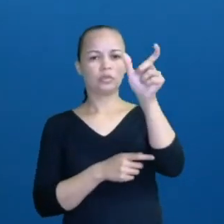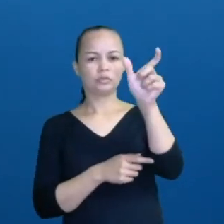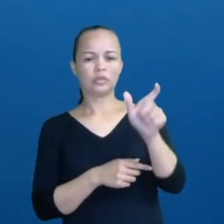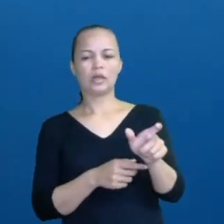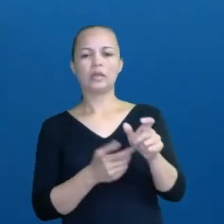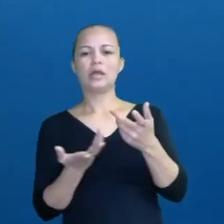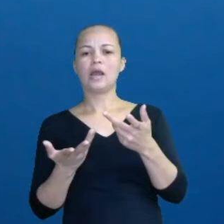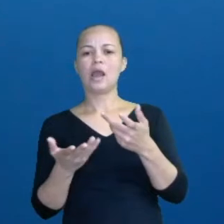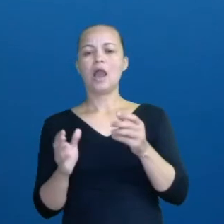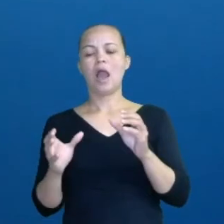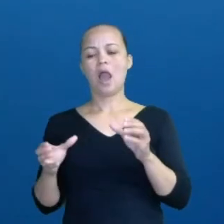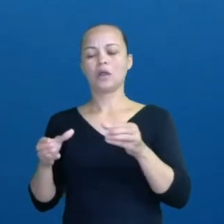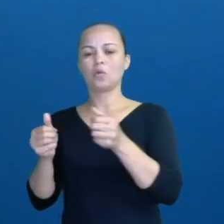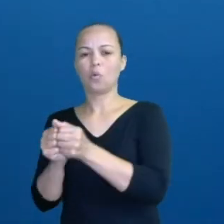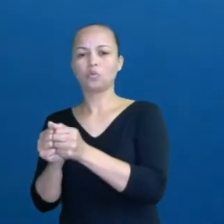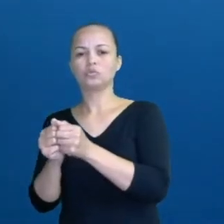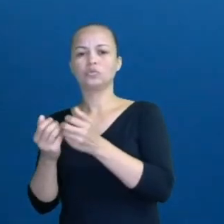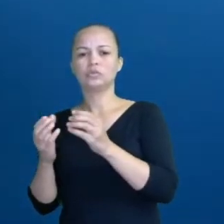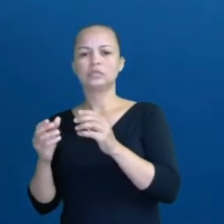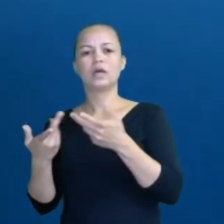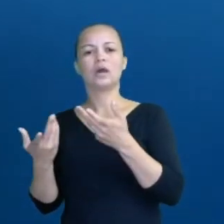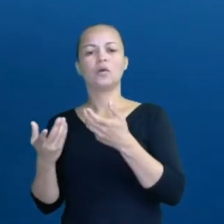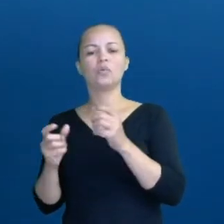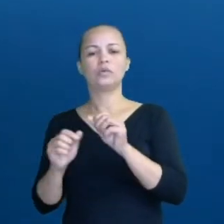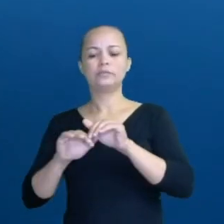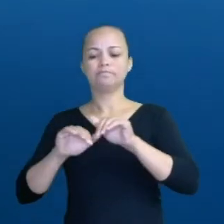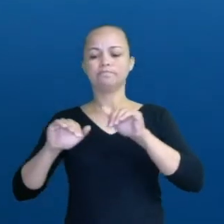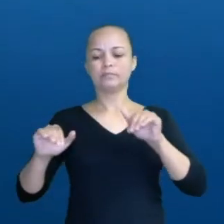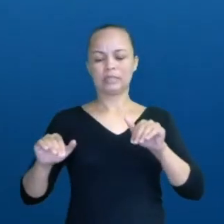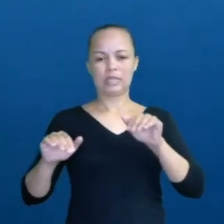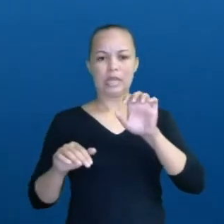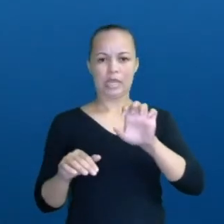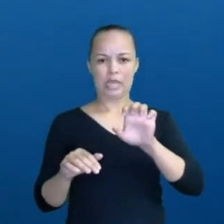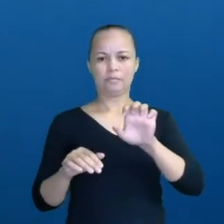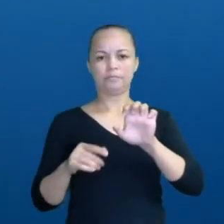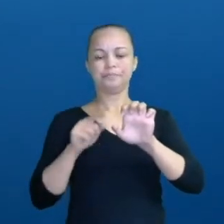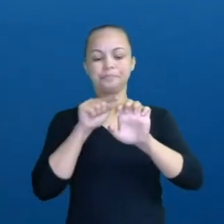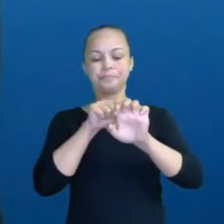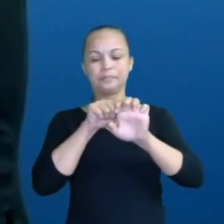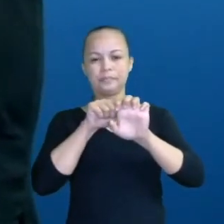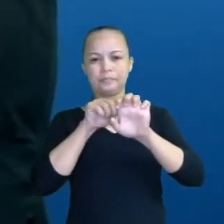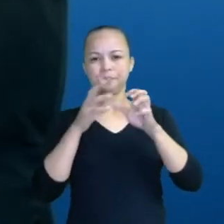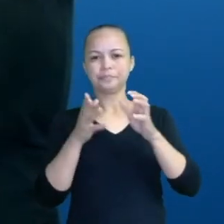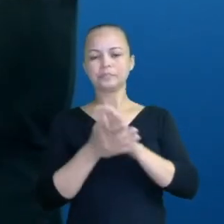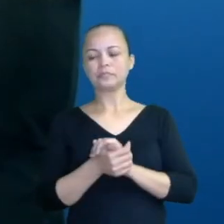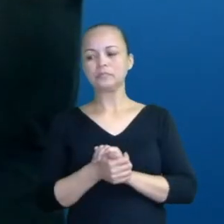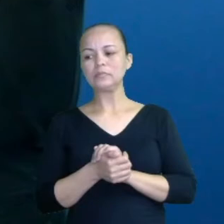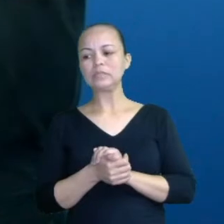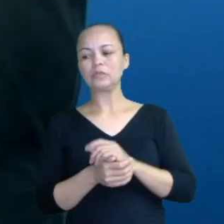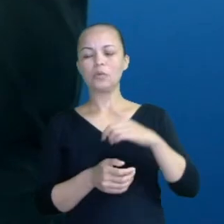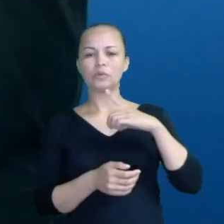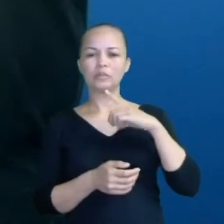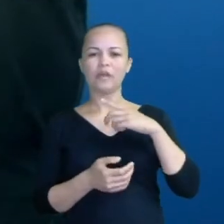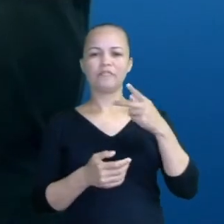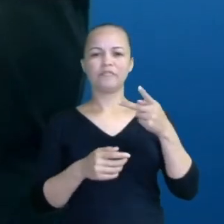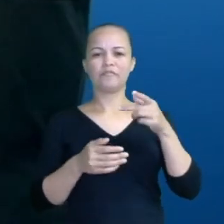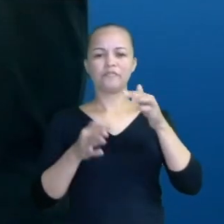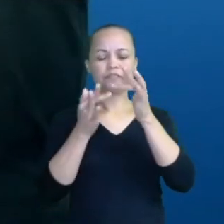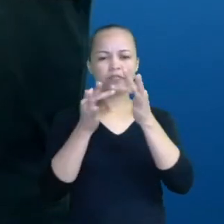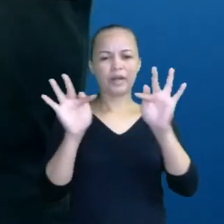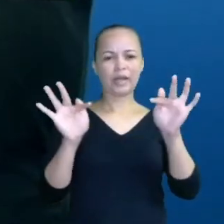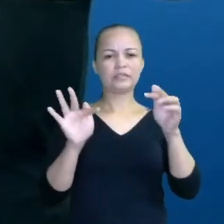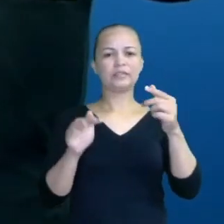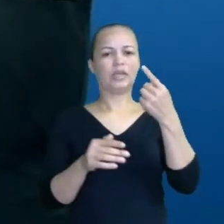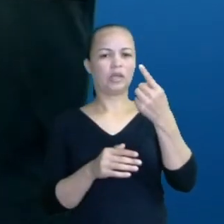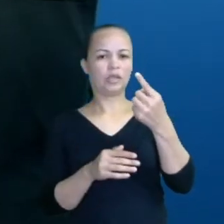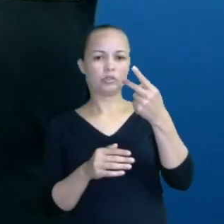aparece quem? A conjunção e separando. Então, quando numa frase há dois ou mais núcleos, dizemos que o